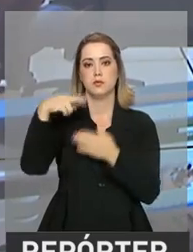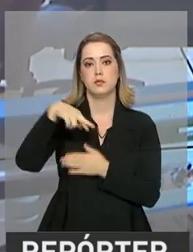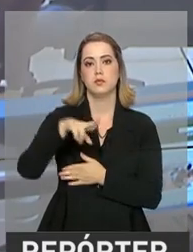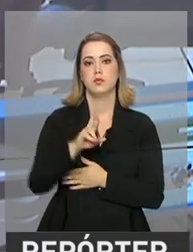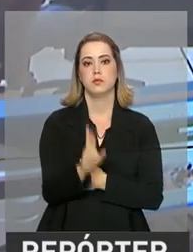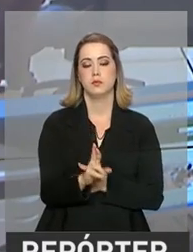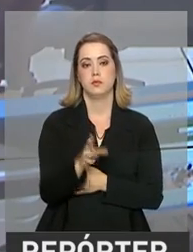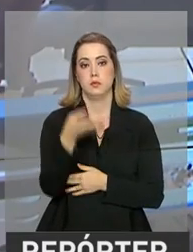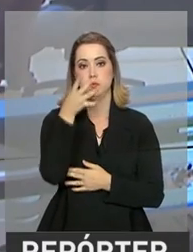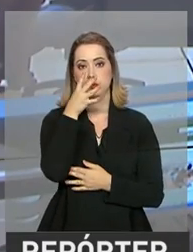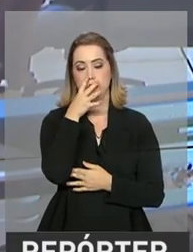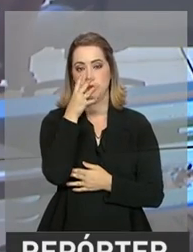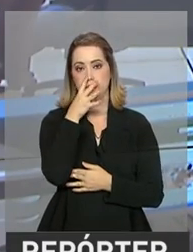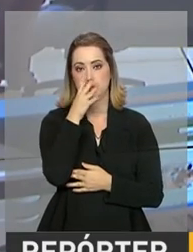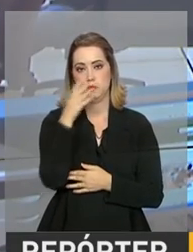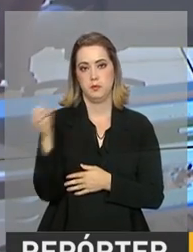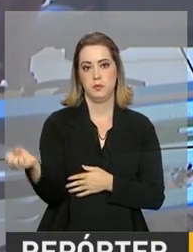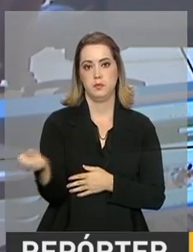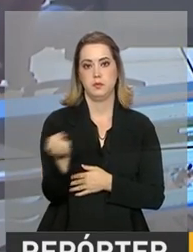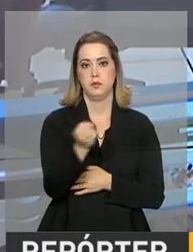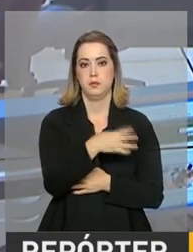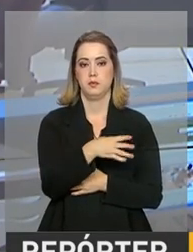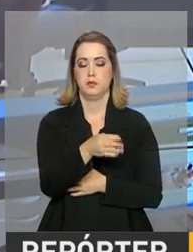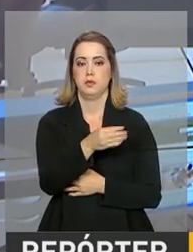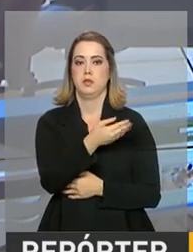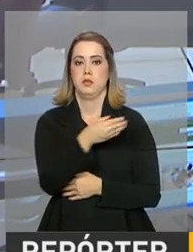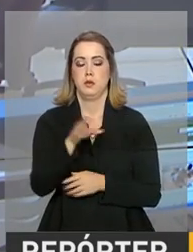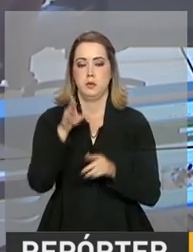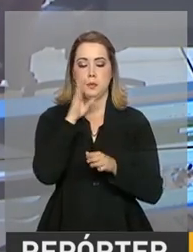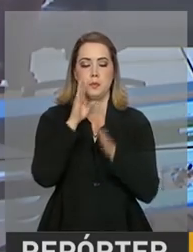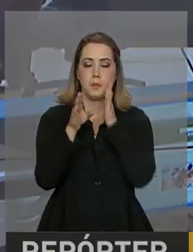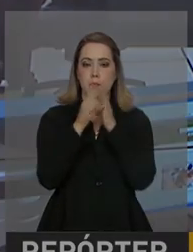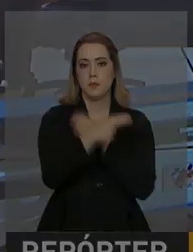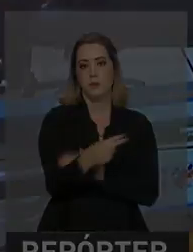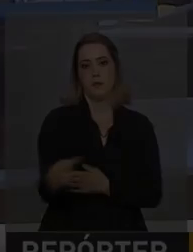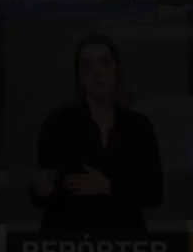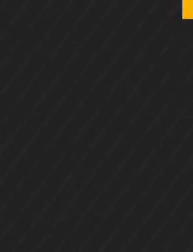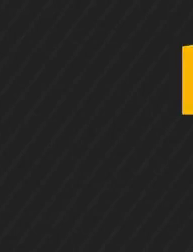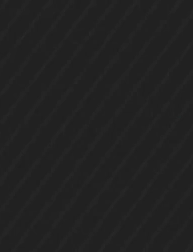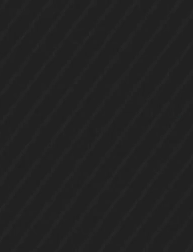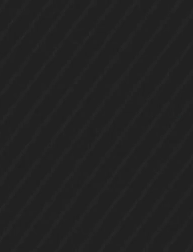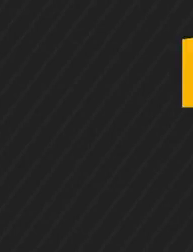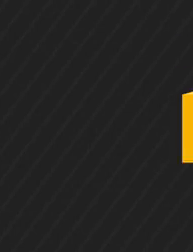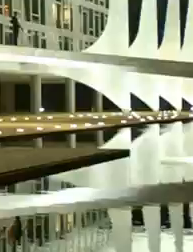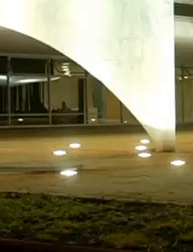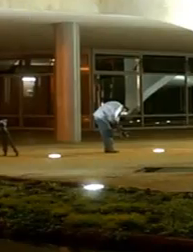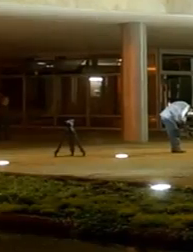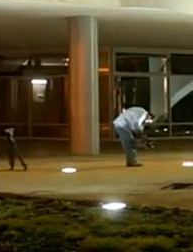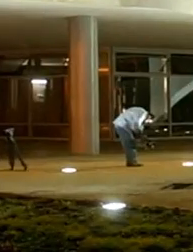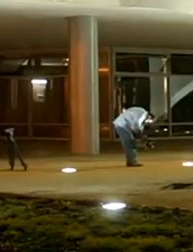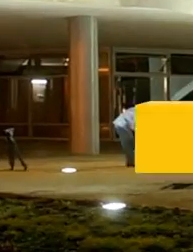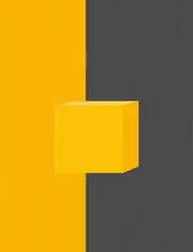do Repórter NBR. Acompanhe as novidades também pelas nossas redes sociais.